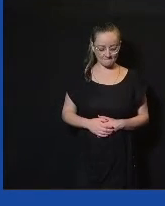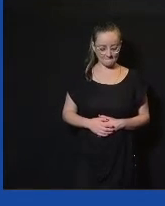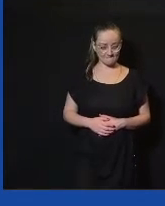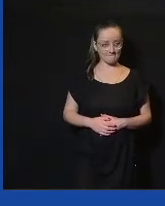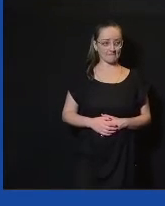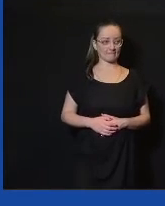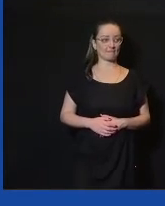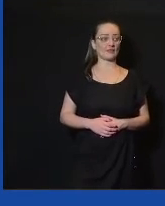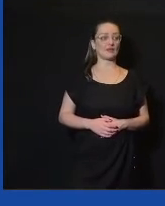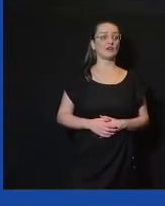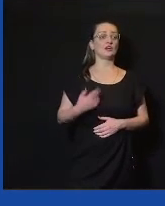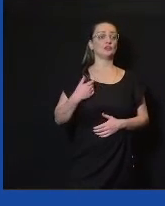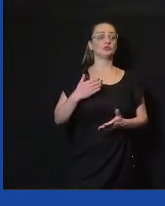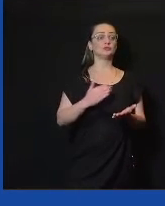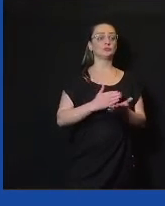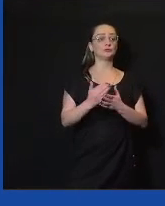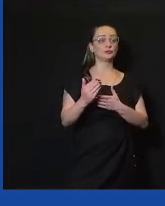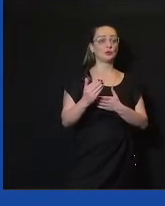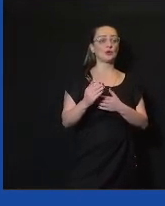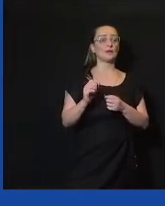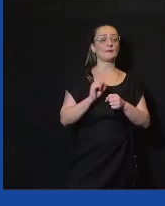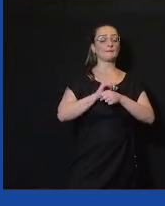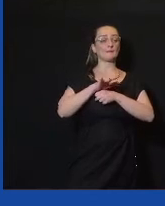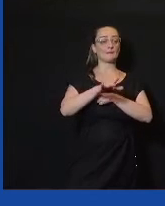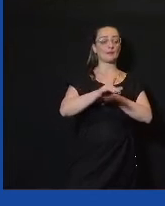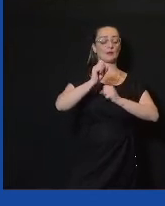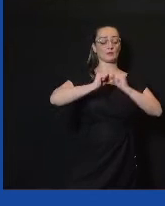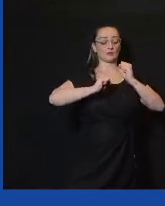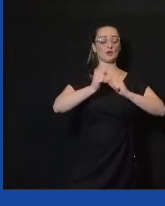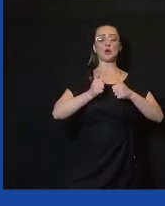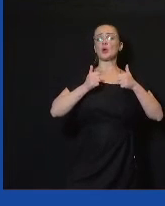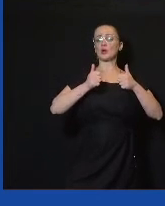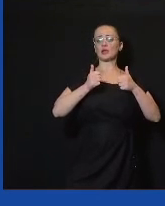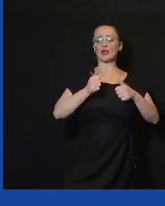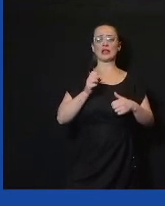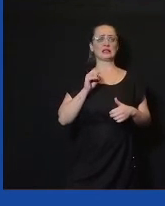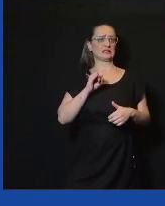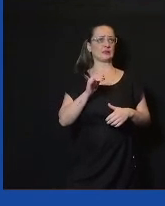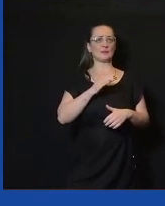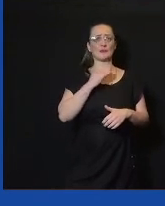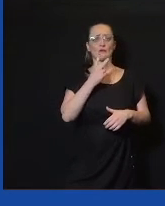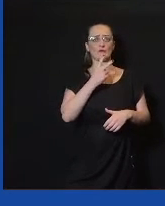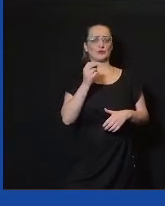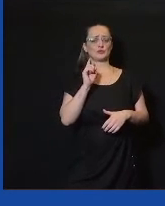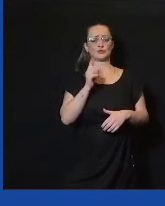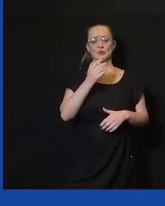A gente entrou no começo da pandemia com empresários falando tudo bem morrer 20 mil pessoas